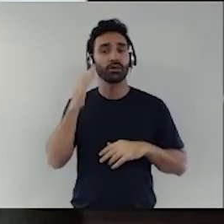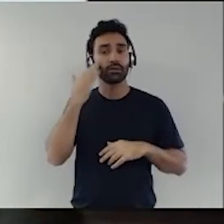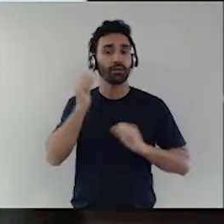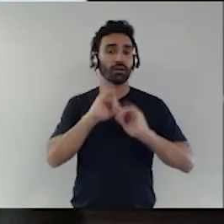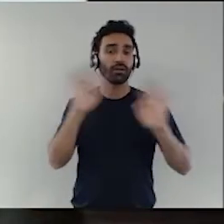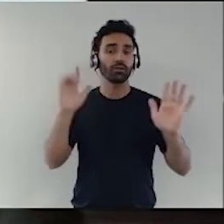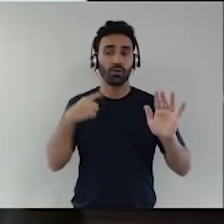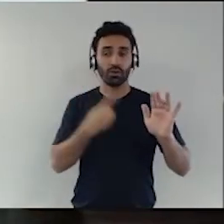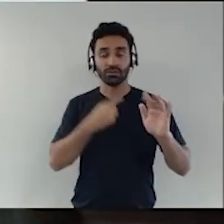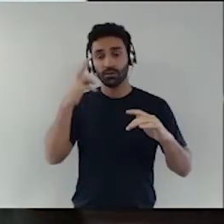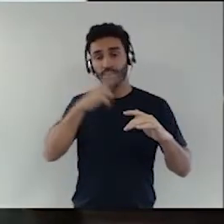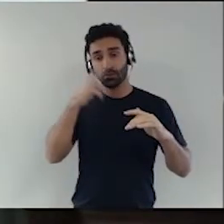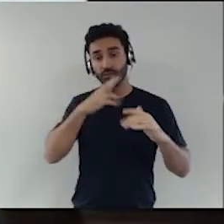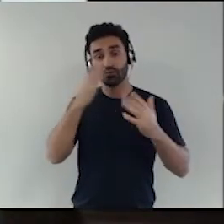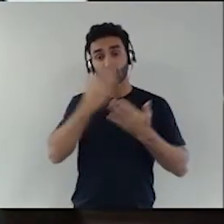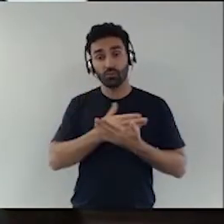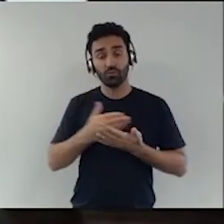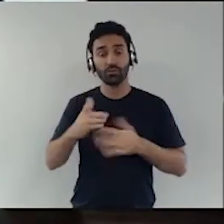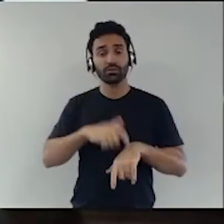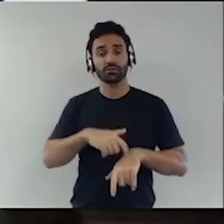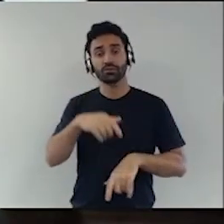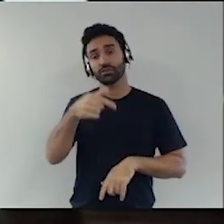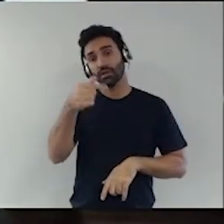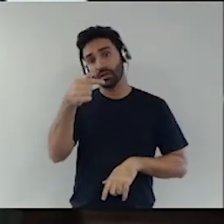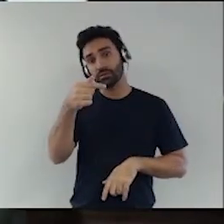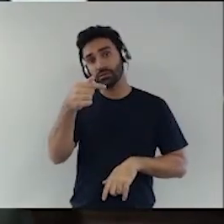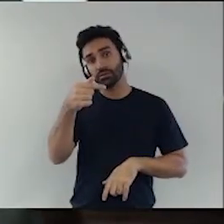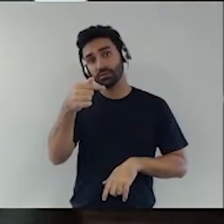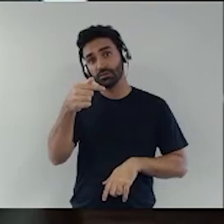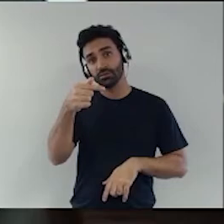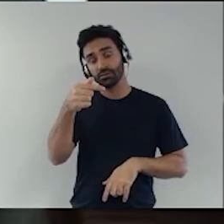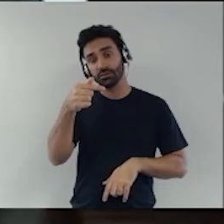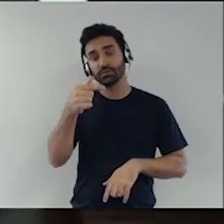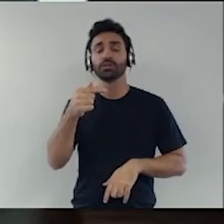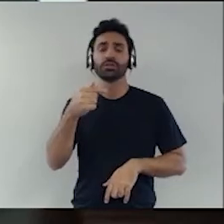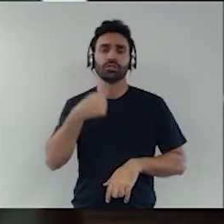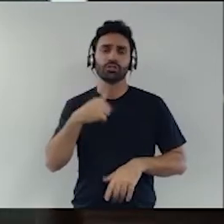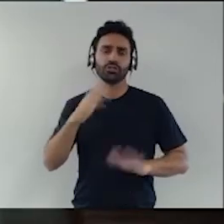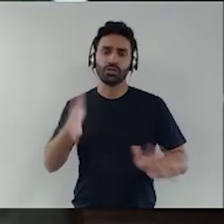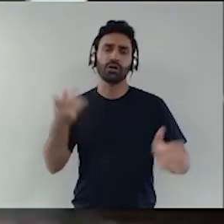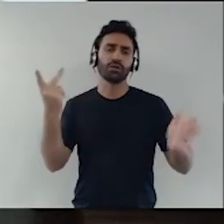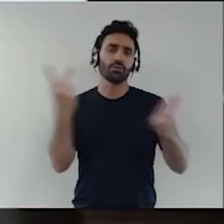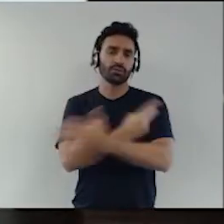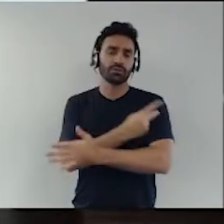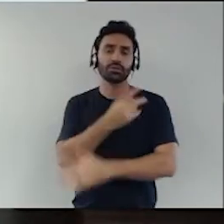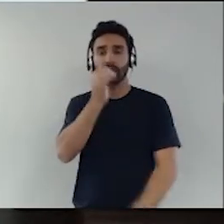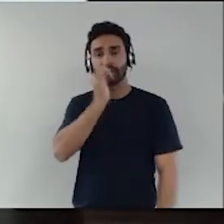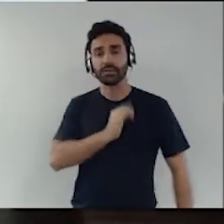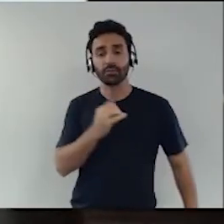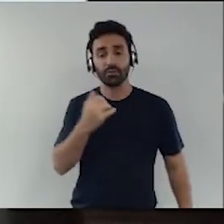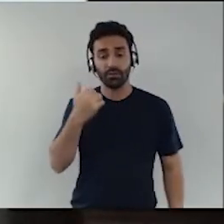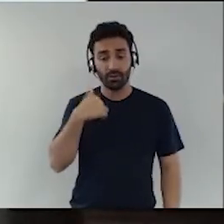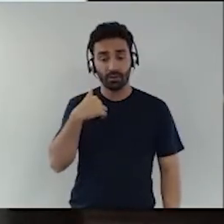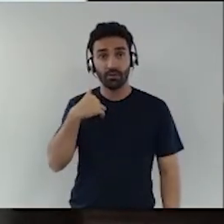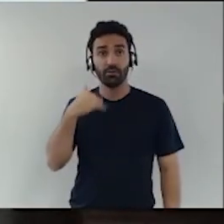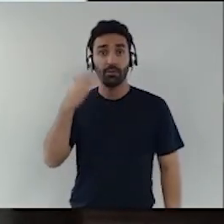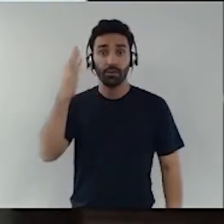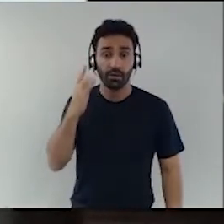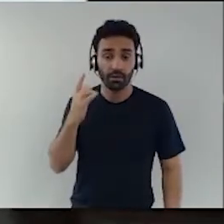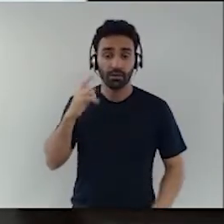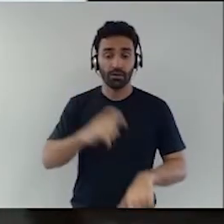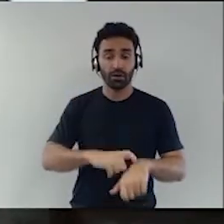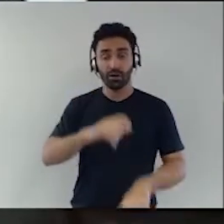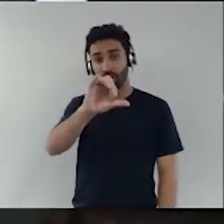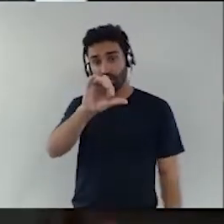nossa emergência começou às 19 horas, né? E eu já tive caso aqui que eu ia praticar um ato no dia seguinte, 9 horas da